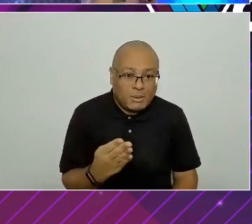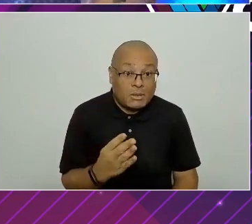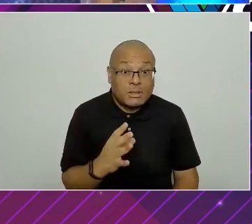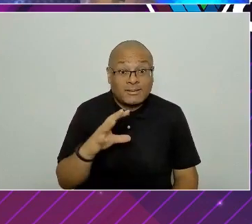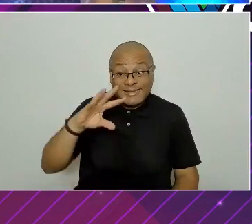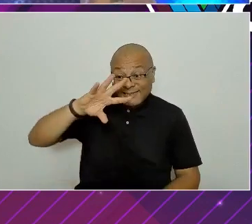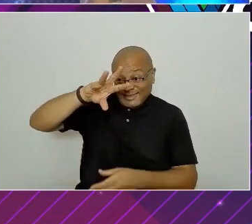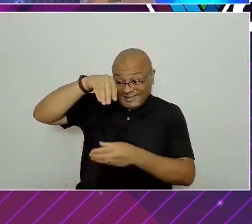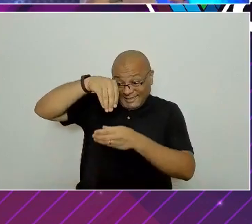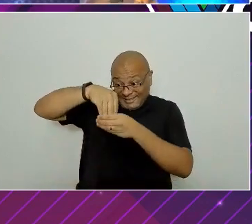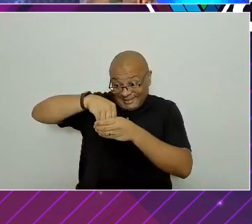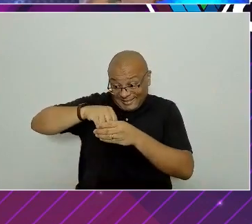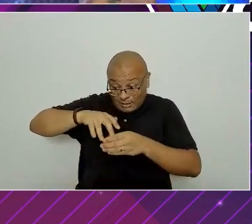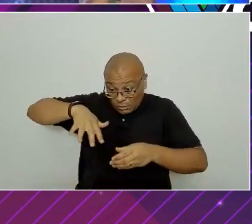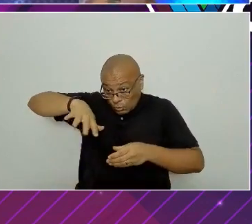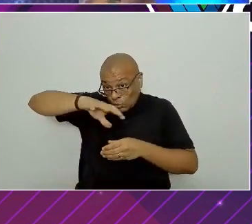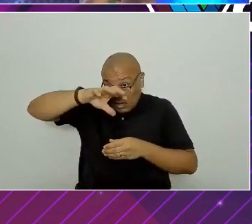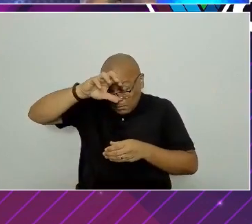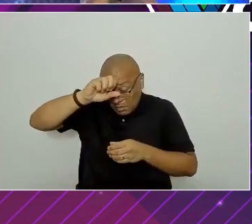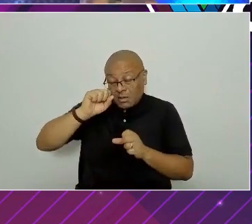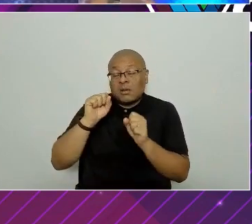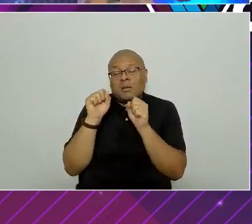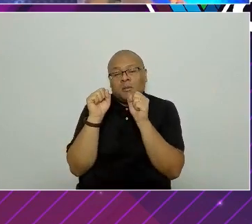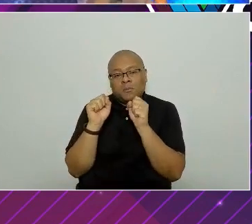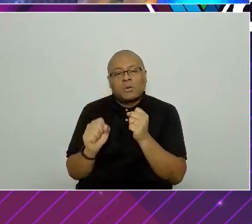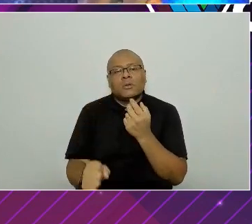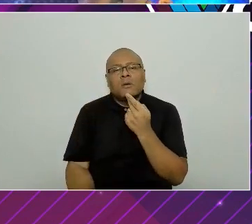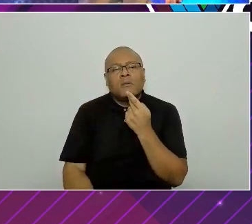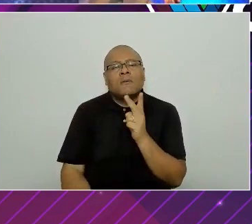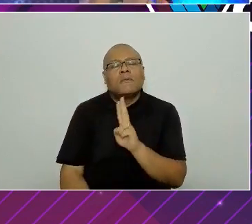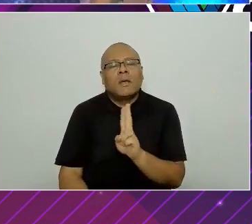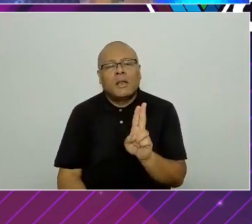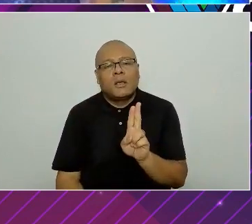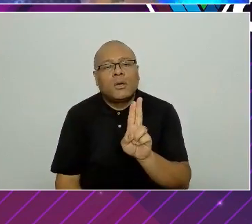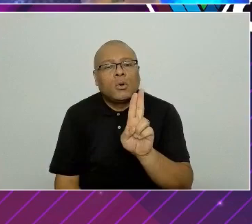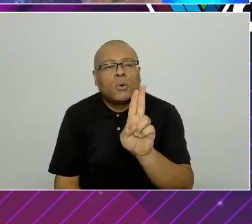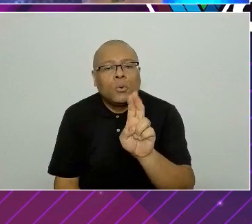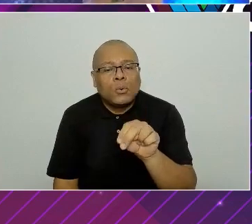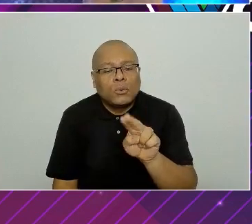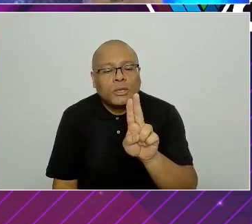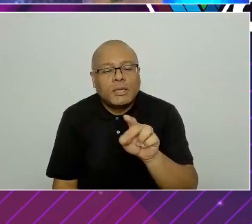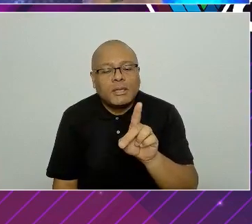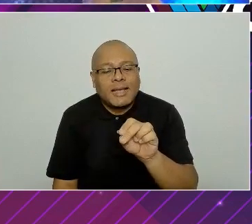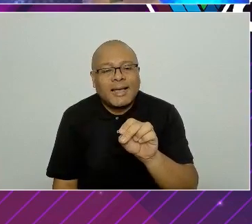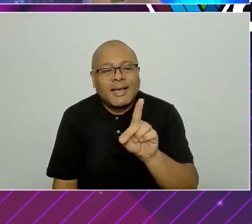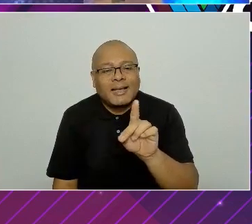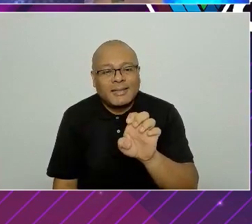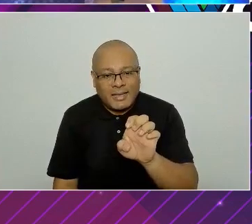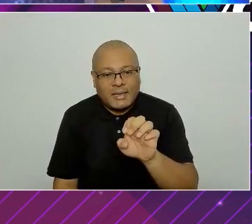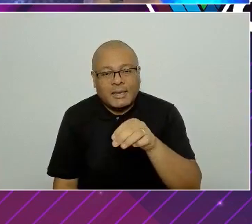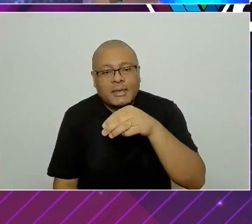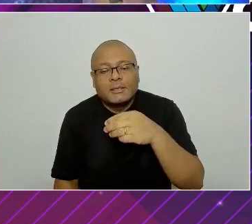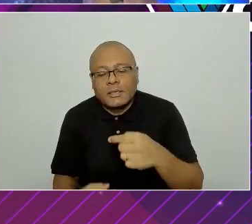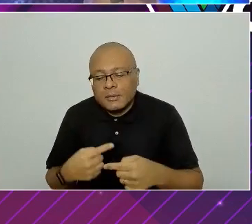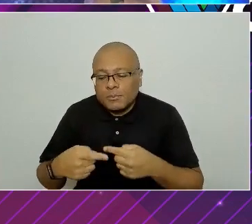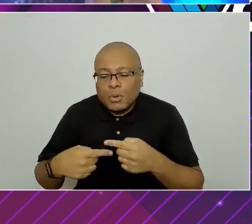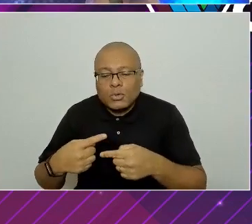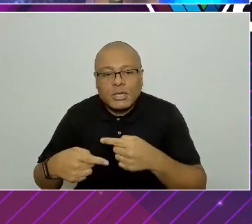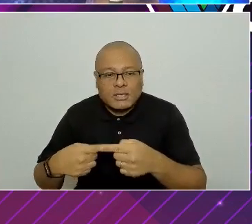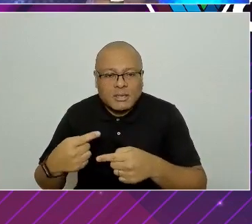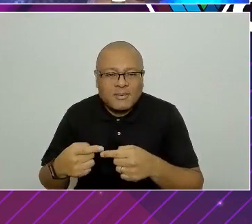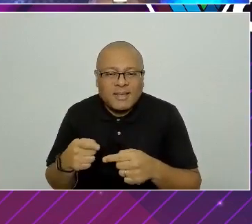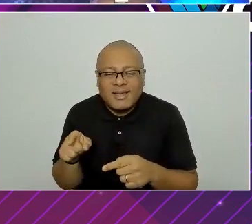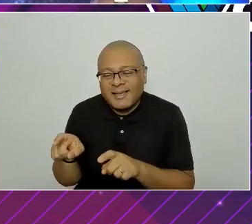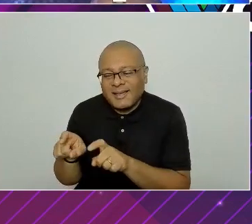da sua rede neural, a gente pode chamar de unidade de processamento, né? Tem os neurônios, né? Mas como é uma máquina, nós